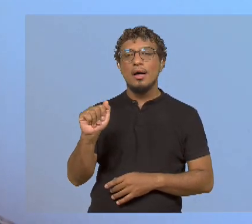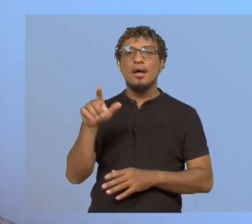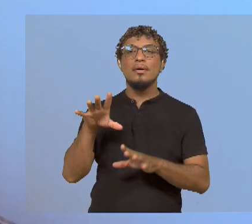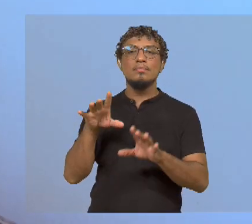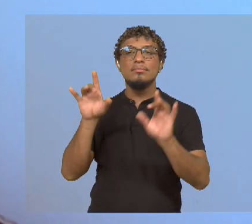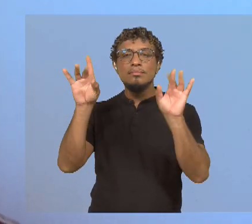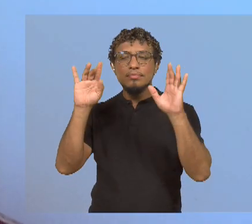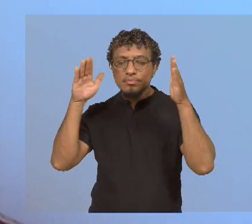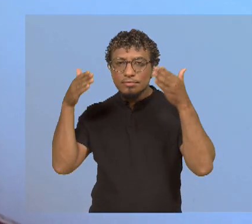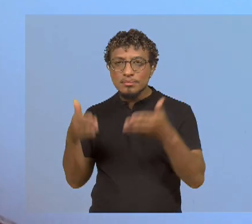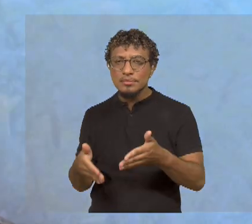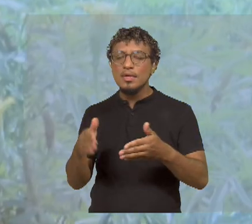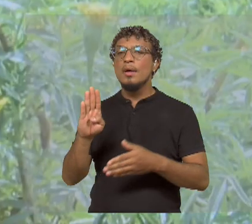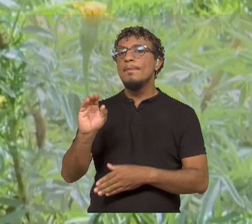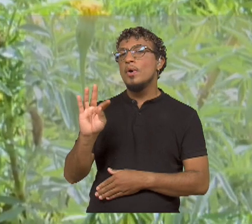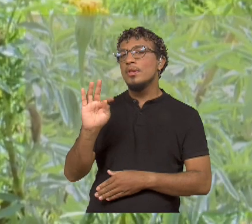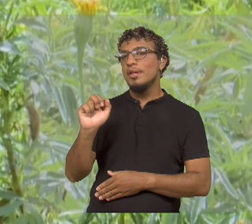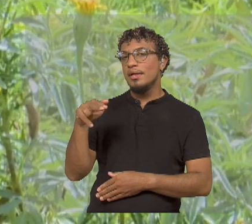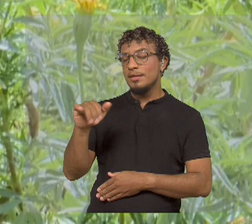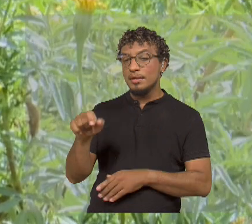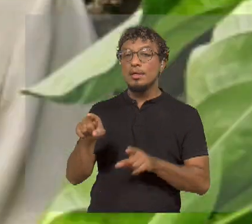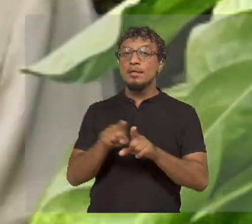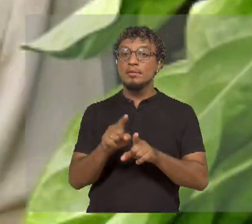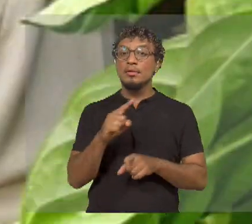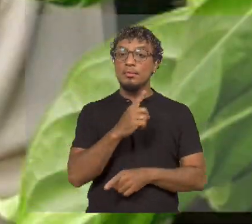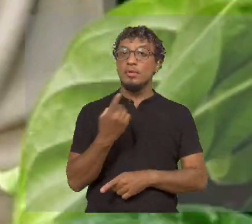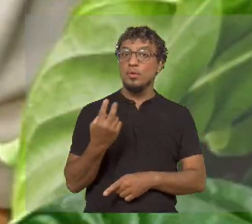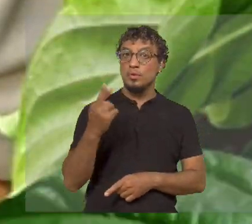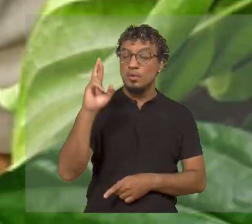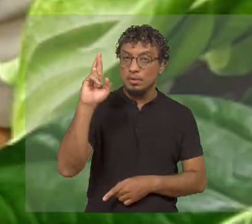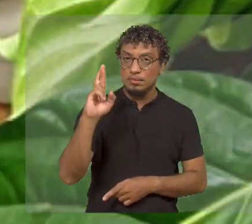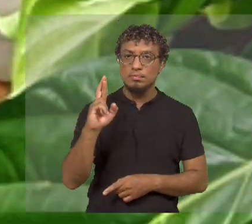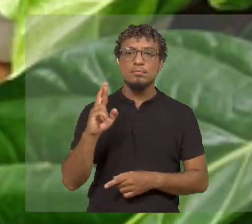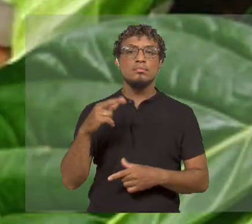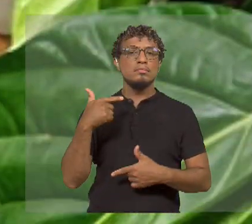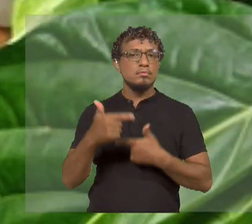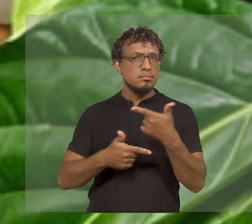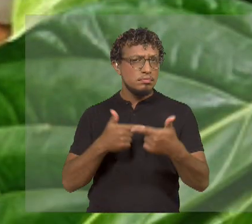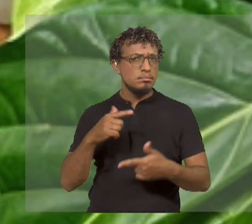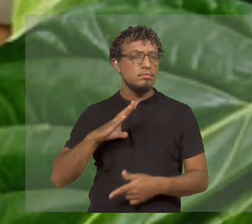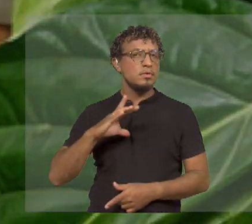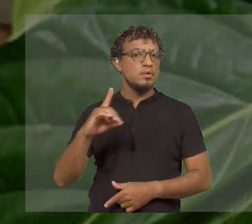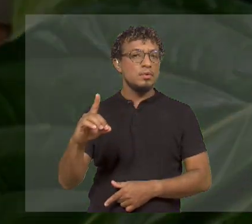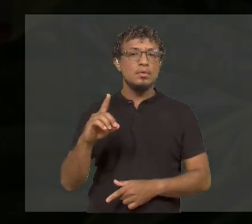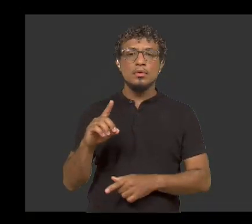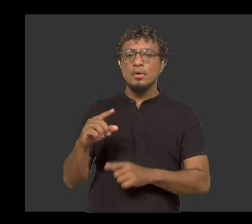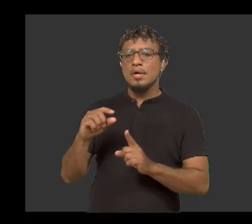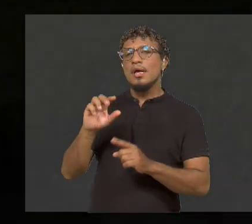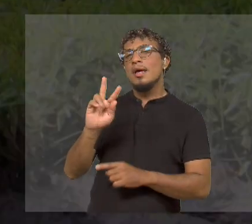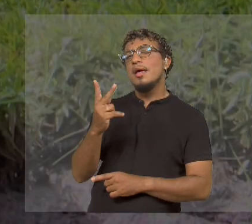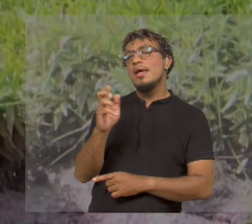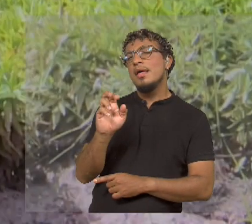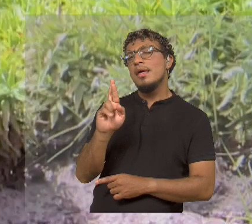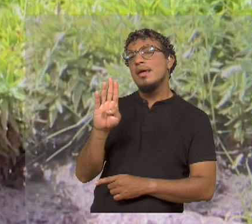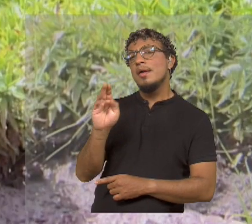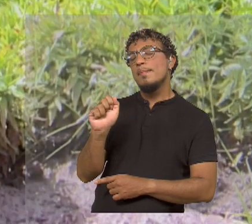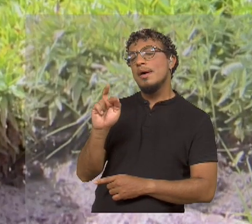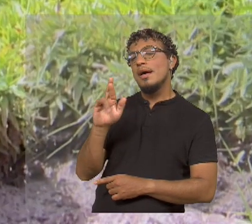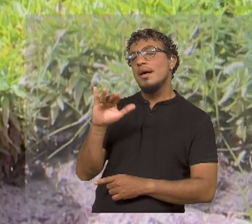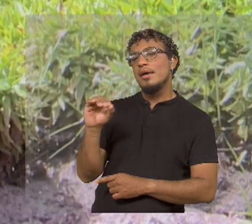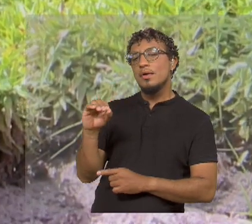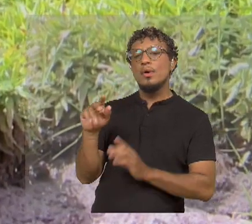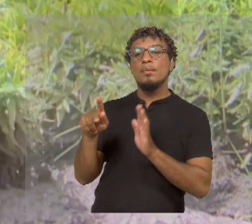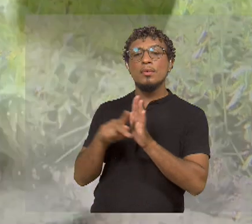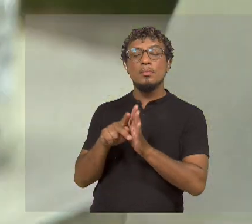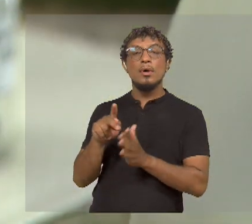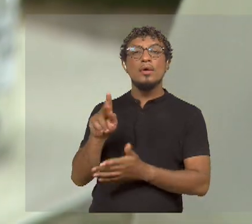Paulo, fez doutorado em botânica e fitoterapia. Atuava como coordenadora do Herbário Ático Ceabra, da